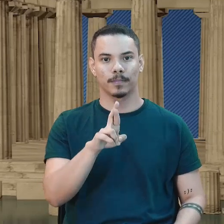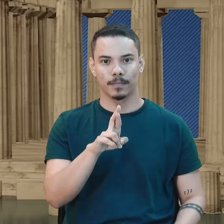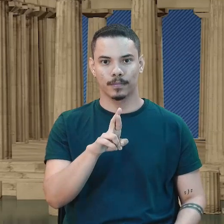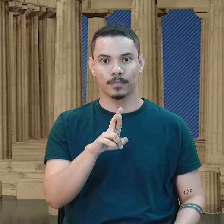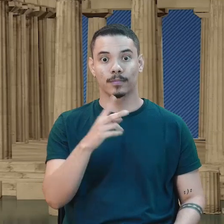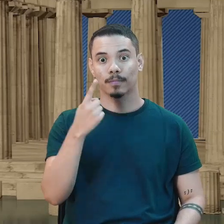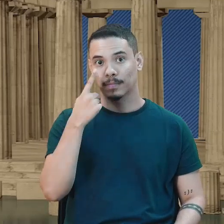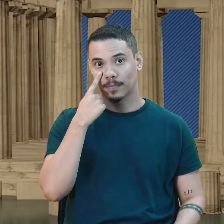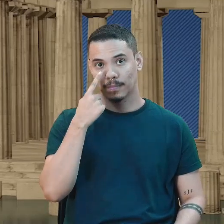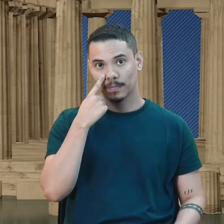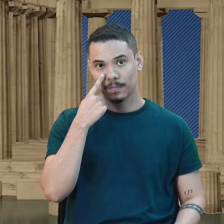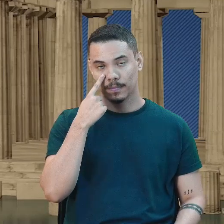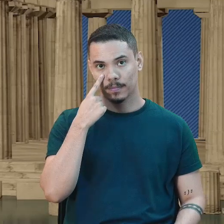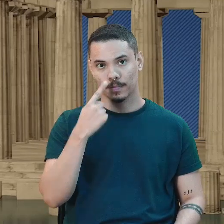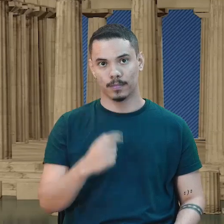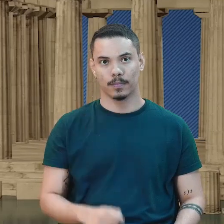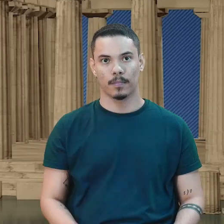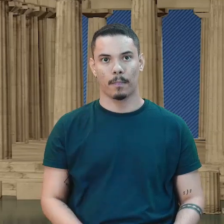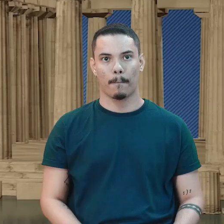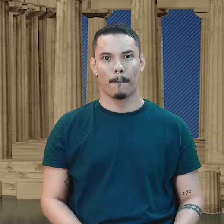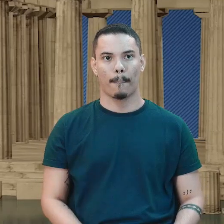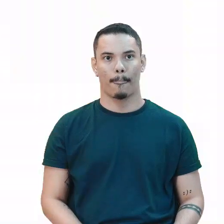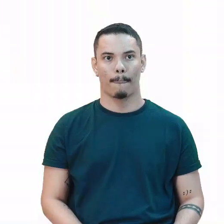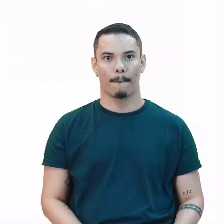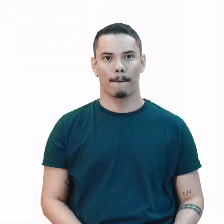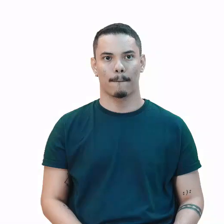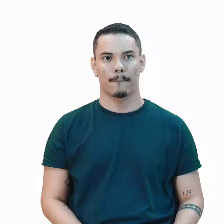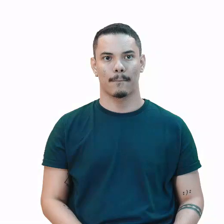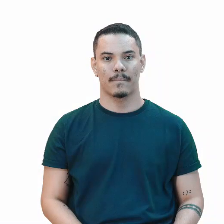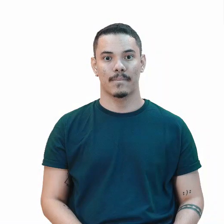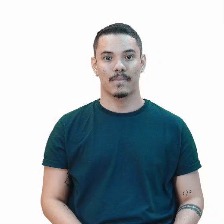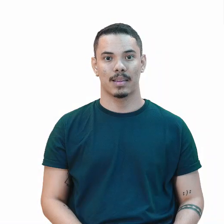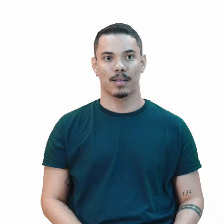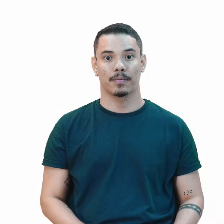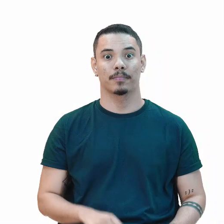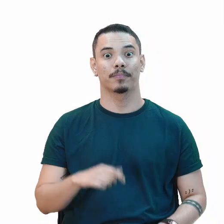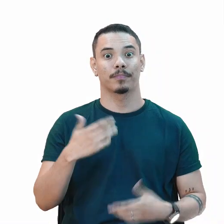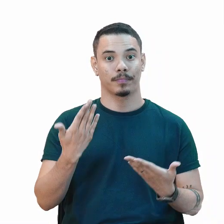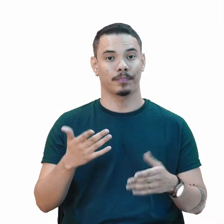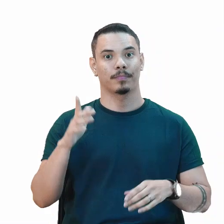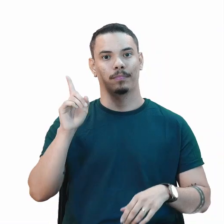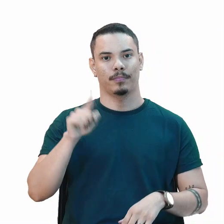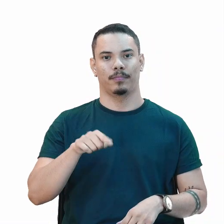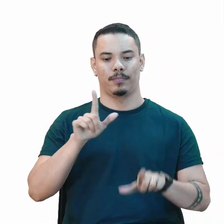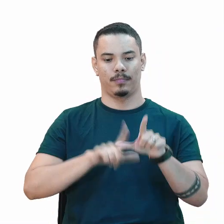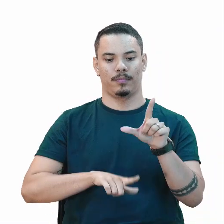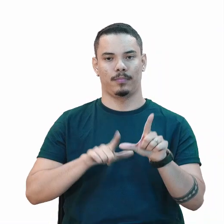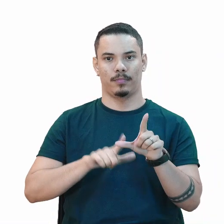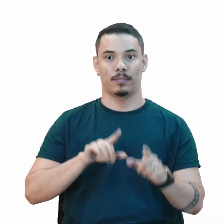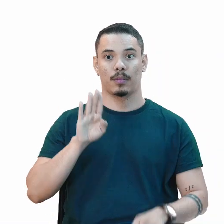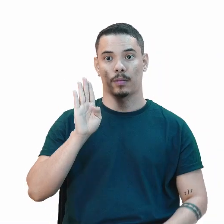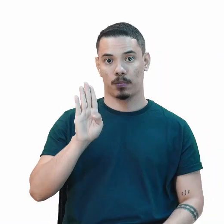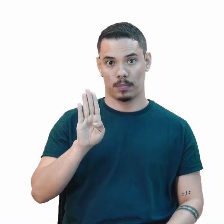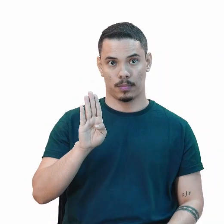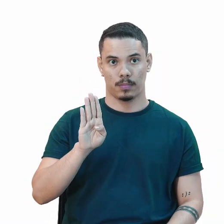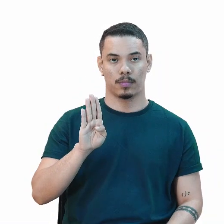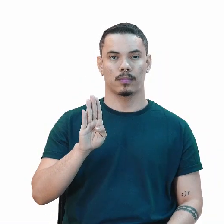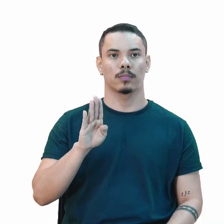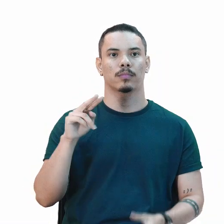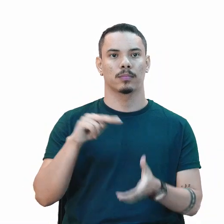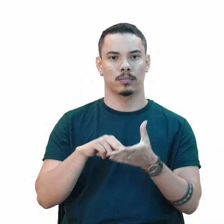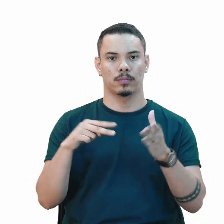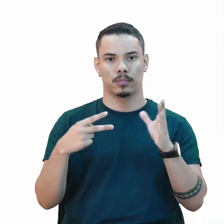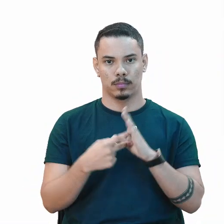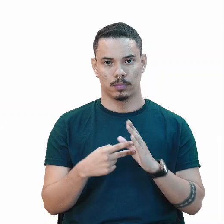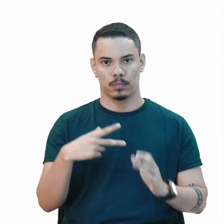lá verificar então qual é? Resposta correta, alternativa B. Estoico significa